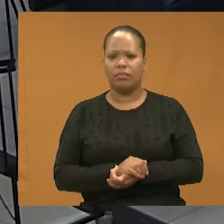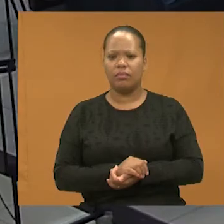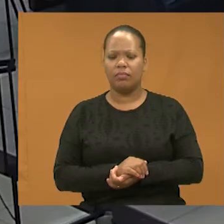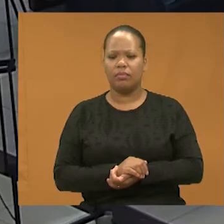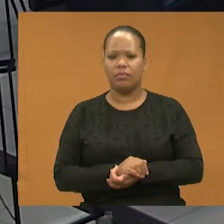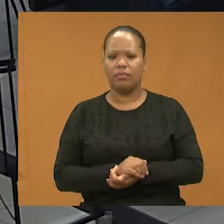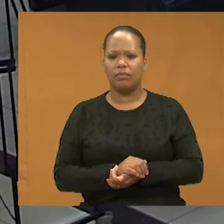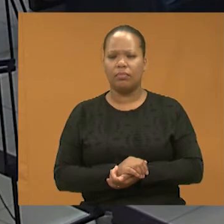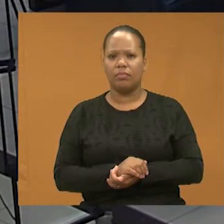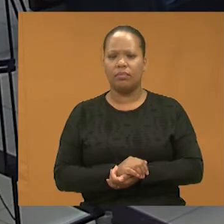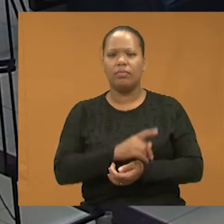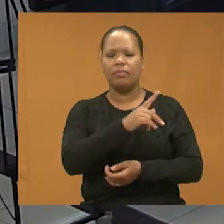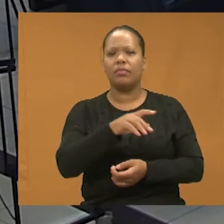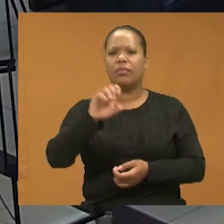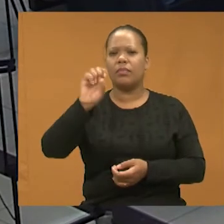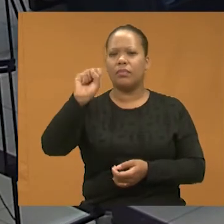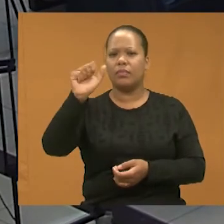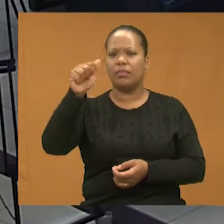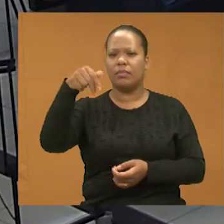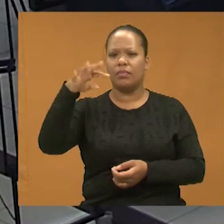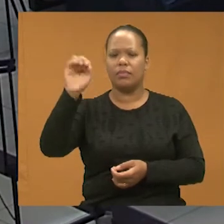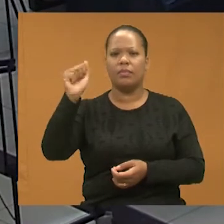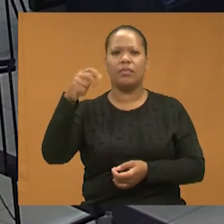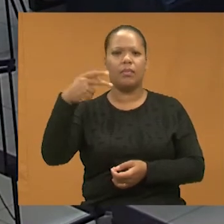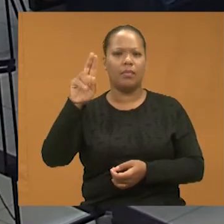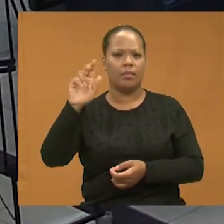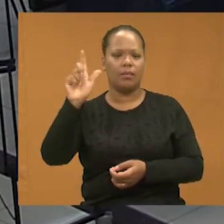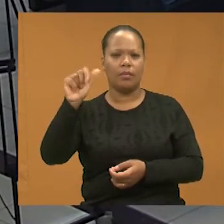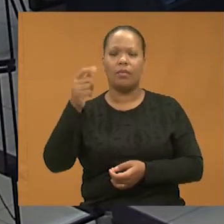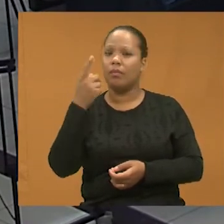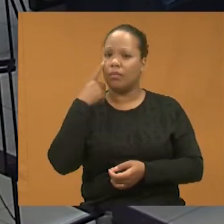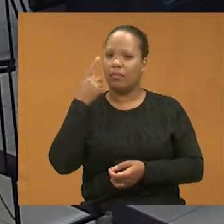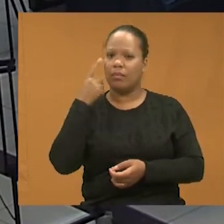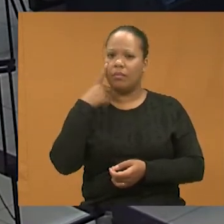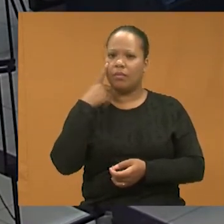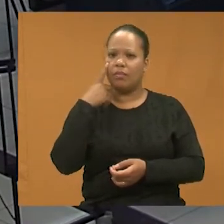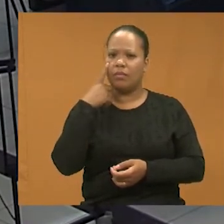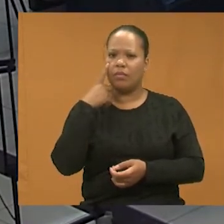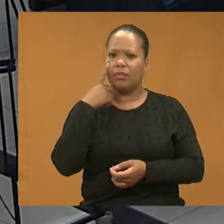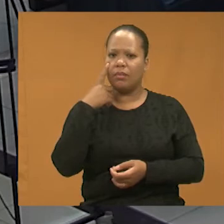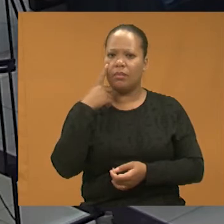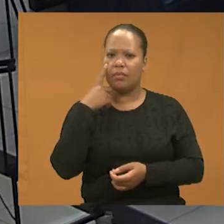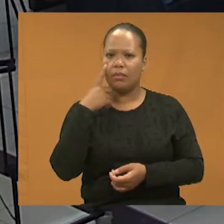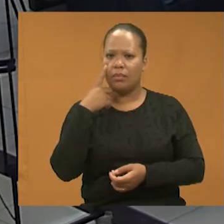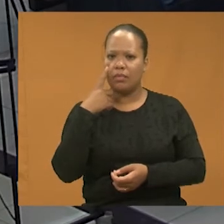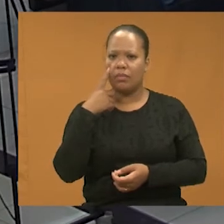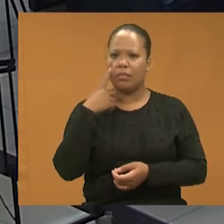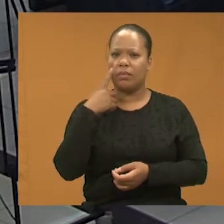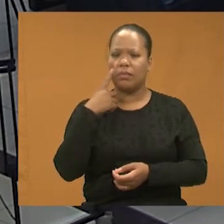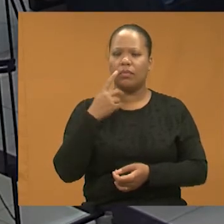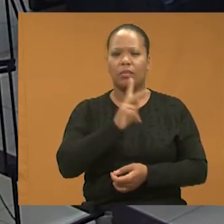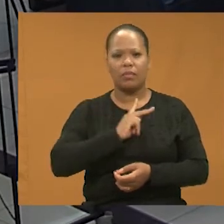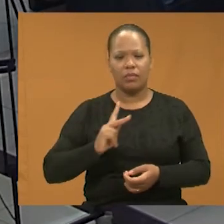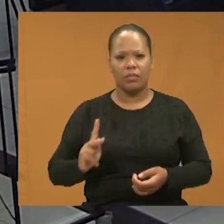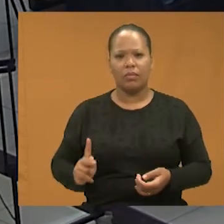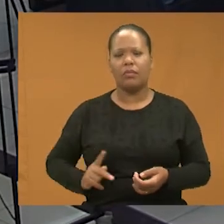Senhor presidente, sobre lá o Santa Paula, a gente vê que é uma reivindicação da Casa Legislativa pelos